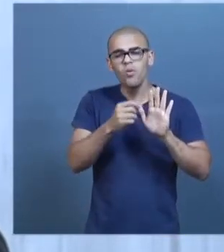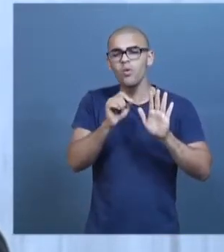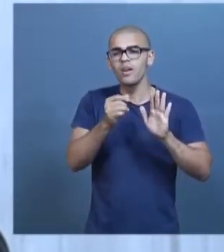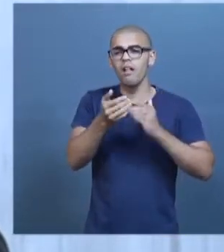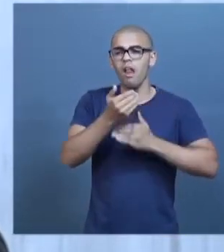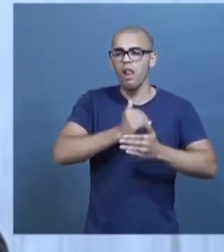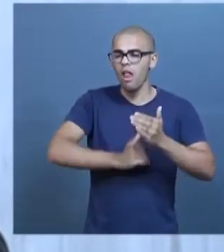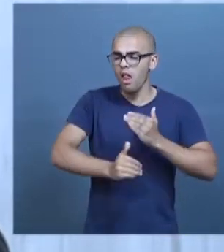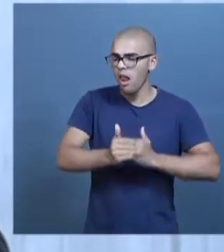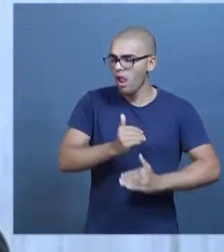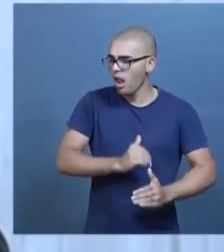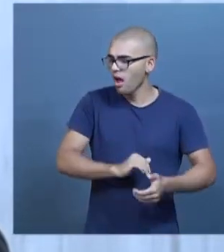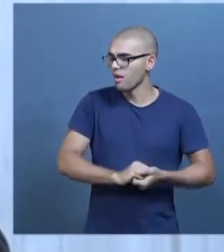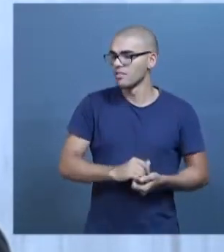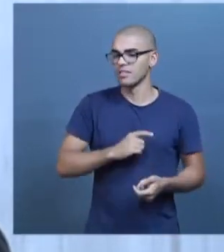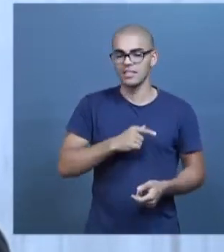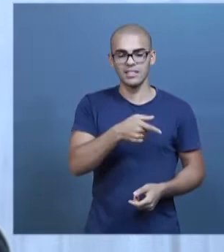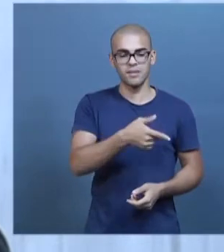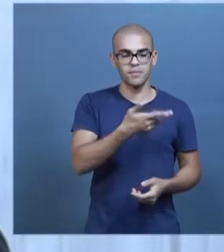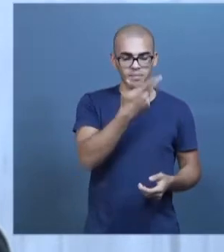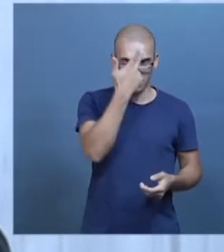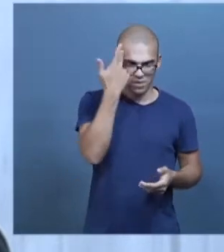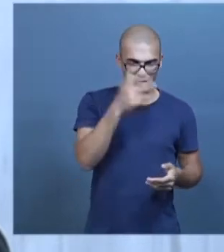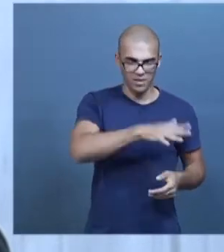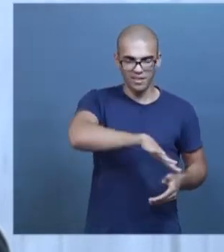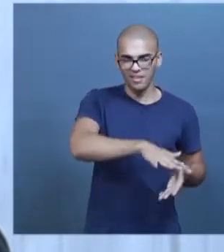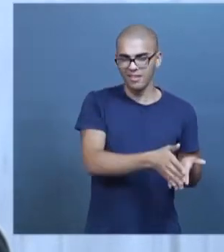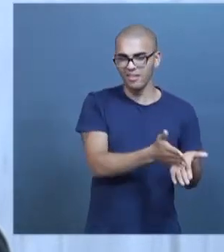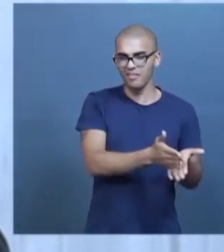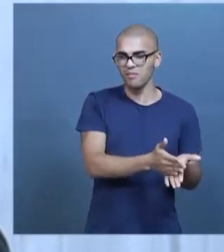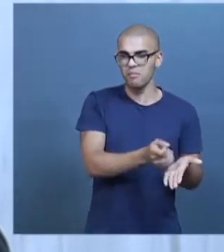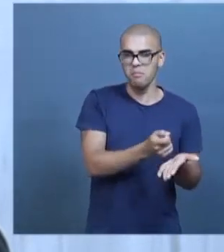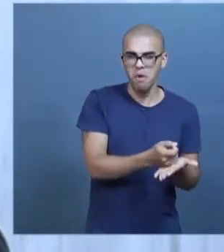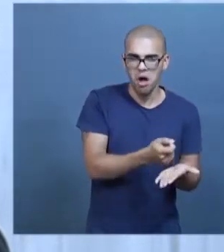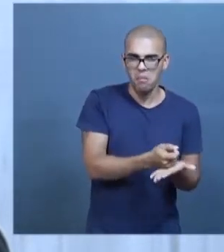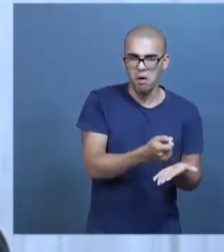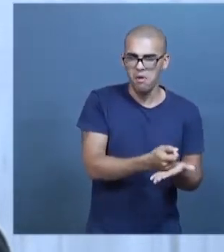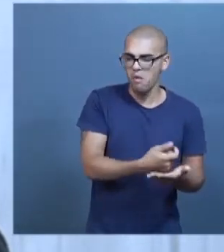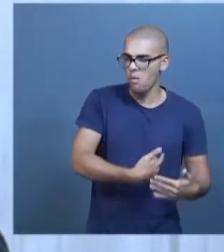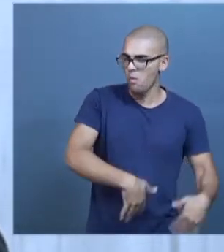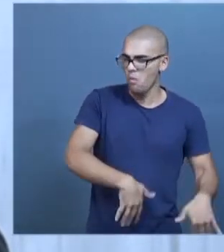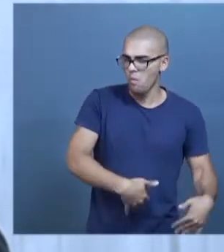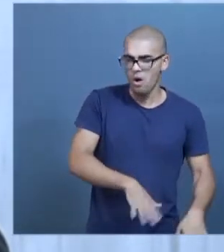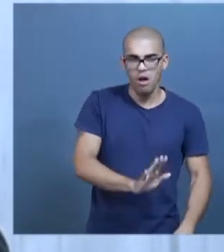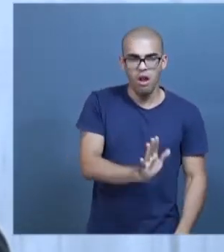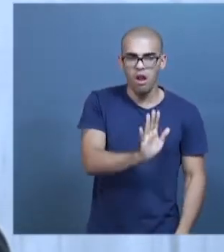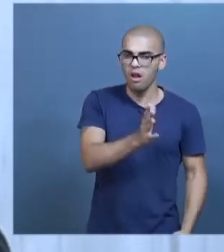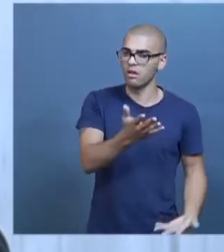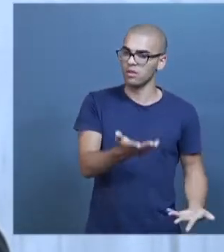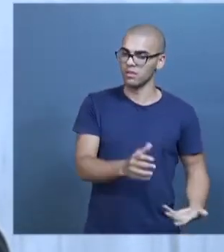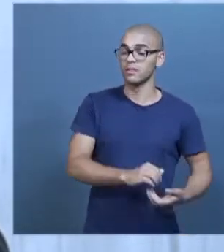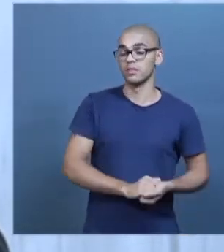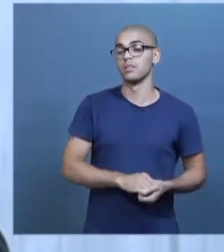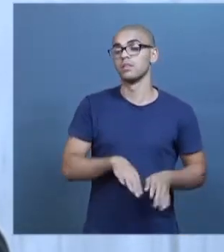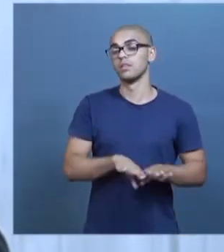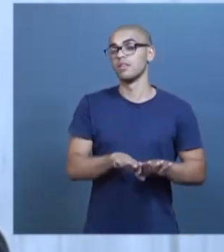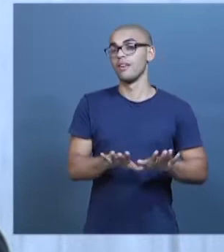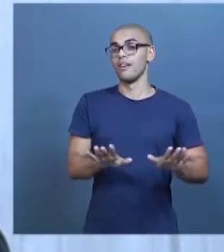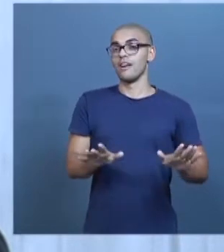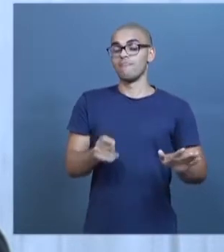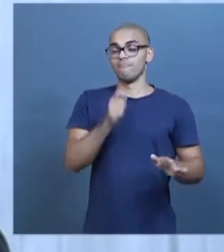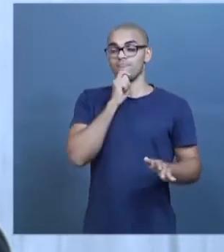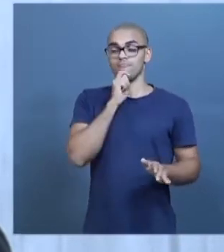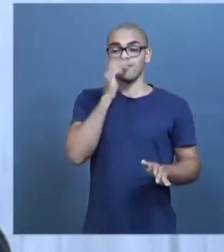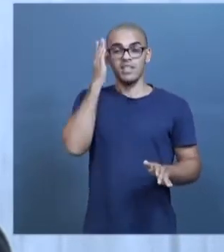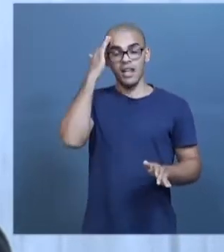carga tributária para os mais pobres, mas, pelo momento, né, a gente não sabe qual vai ser o resultado final de uma